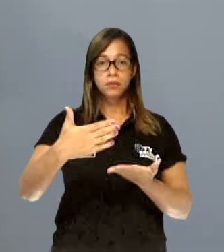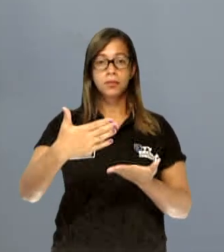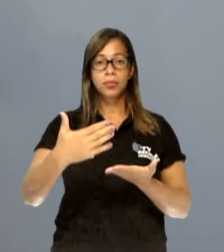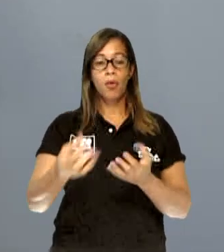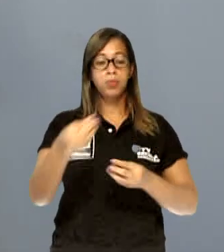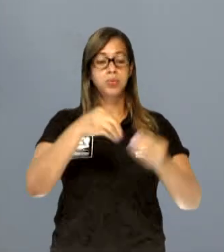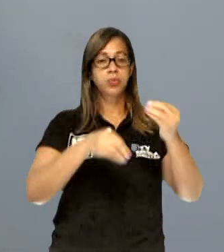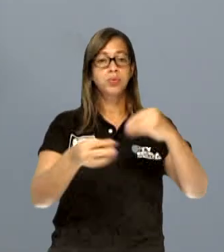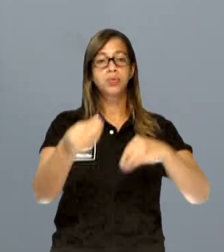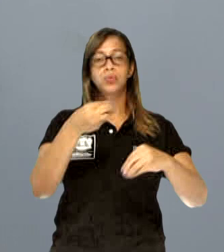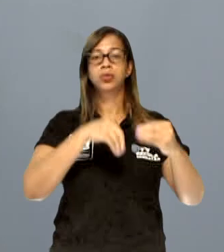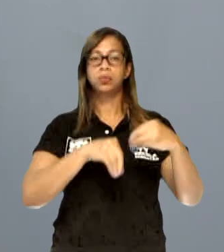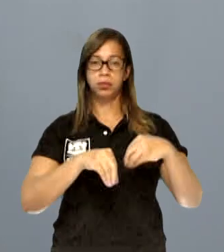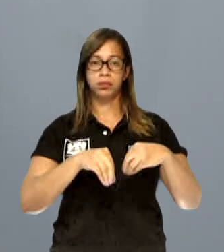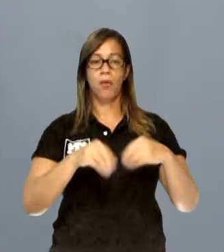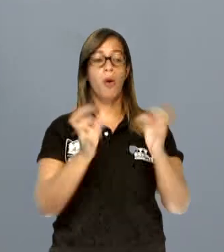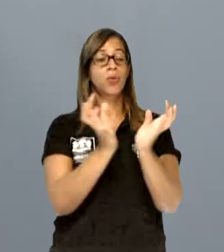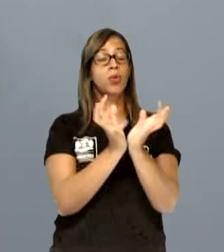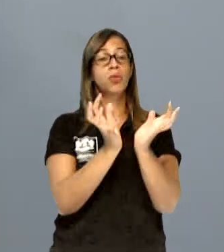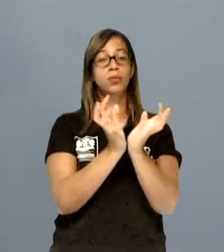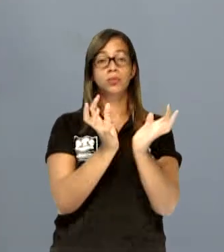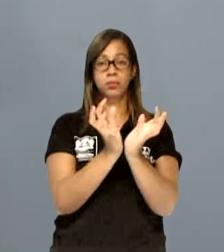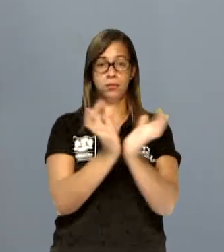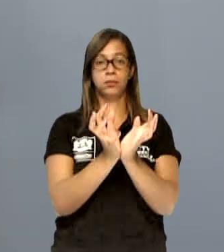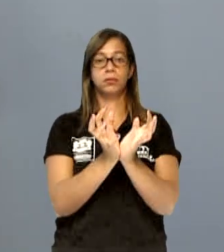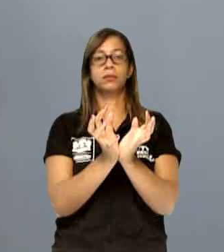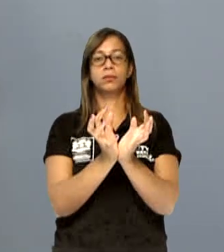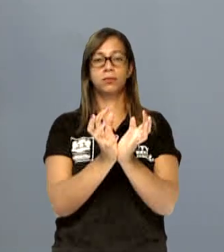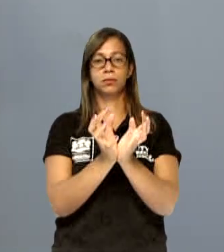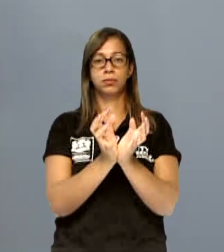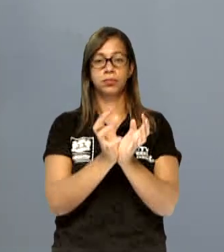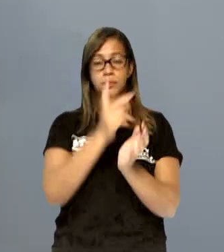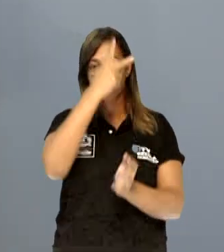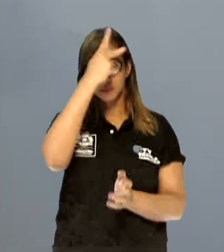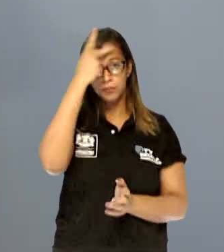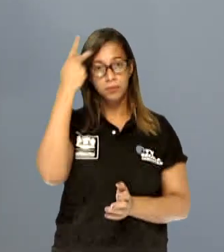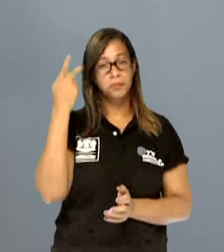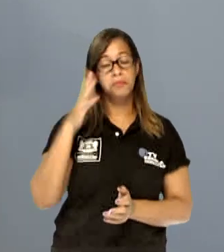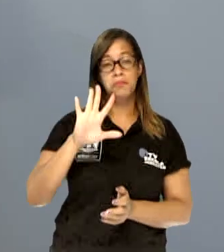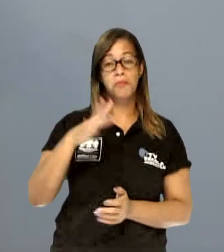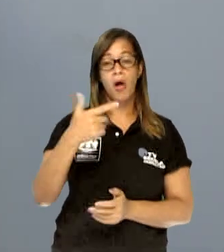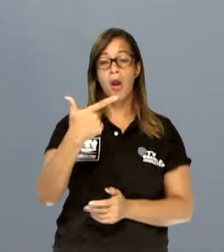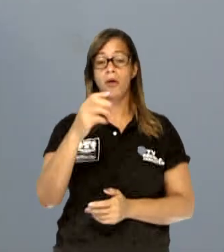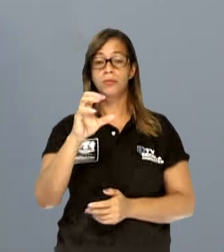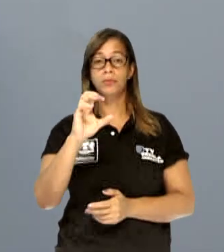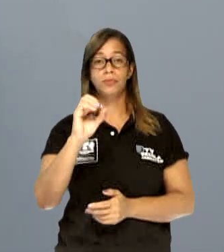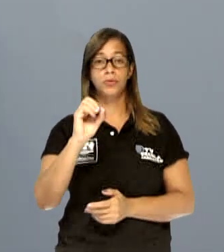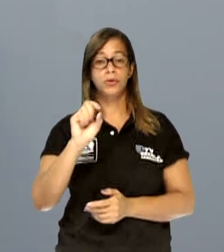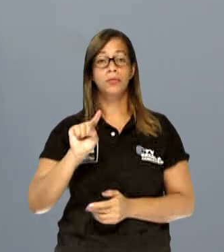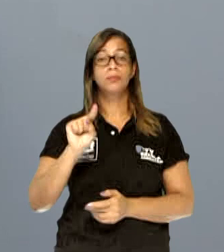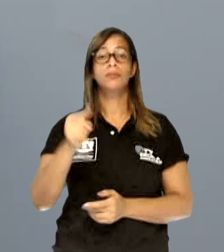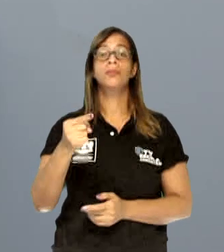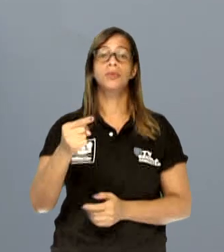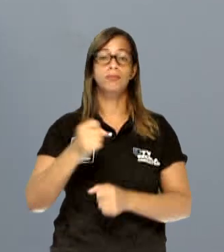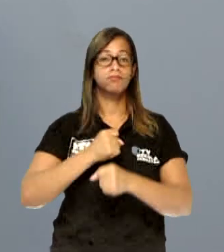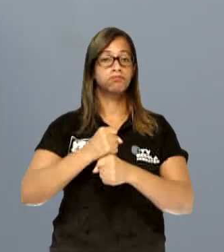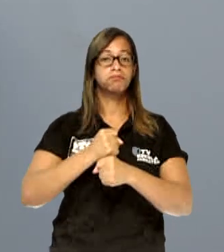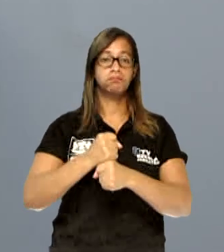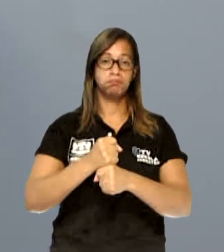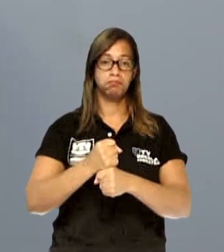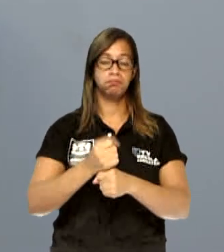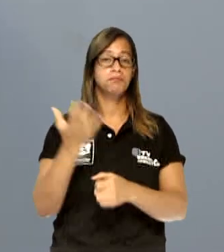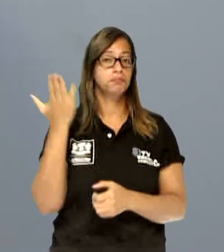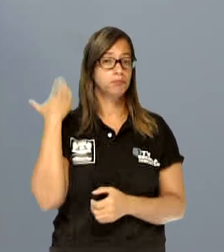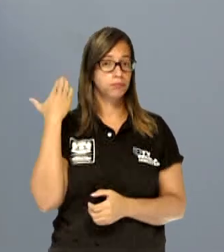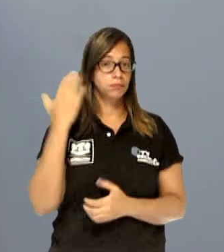por grupos humanos há pelo menos 20 mil anos. Essas terras elas eram ocupadas por povos